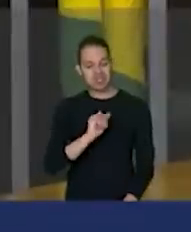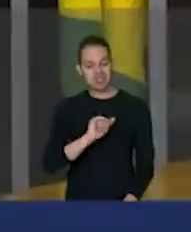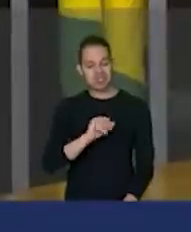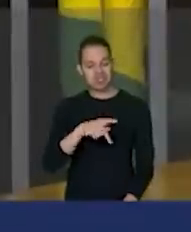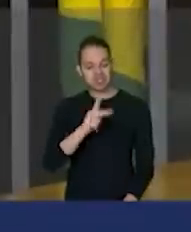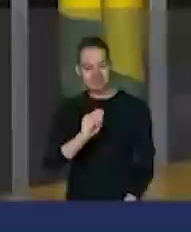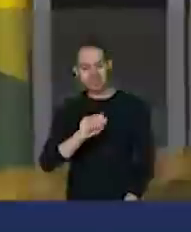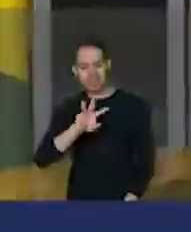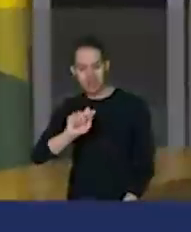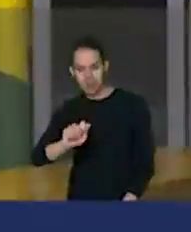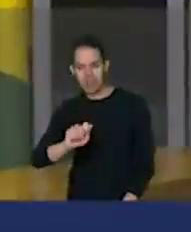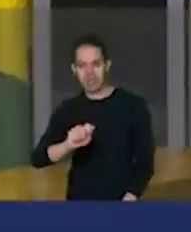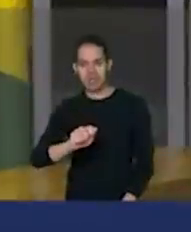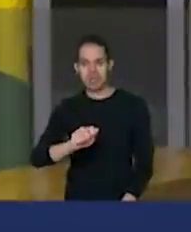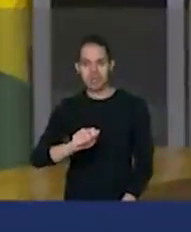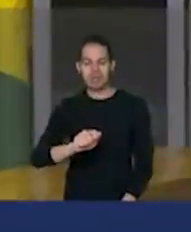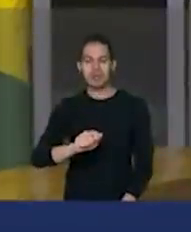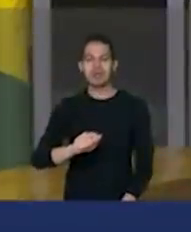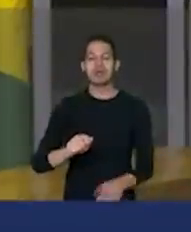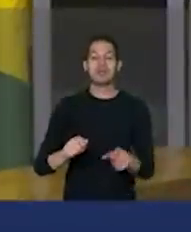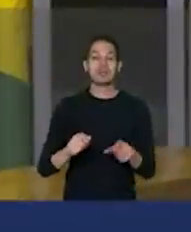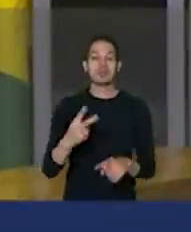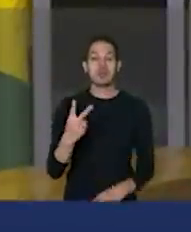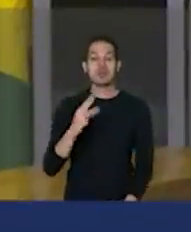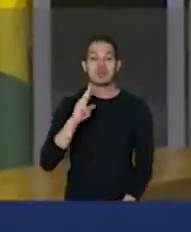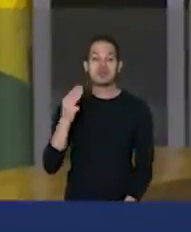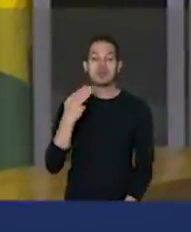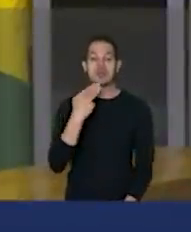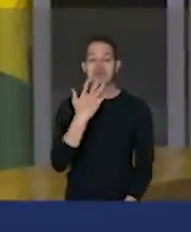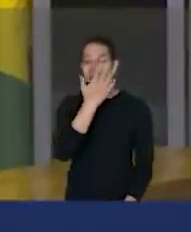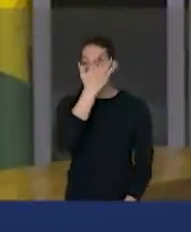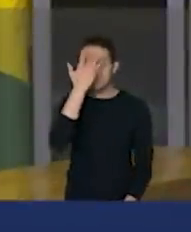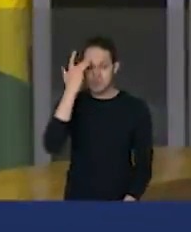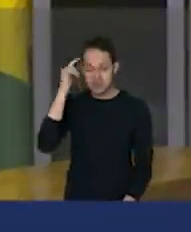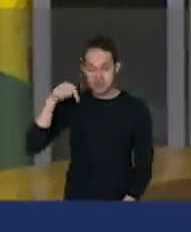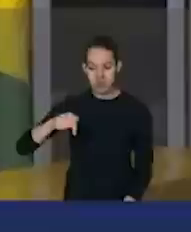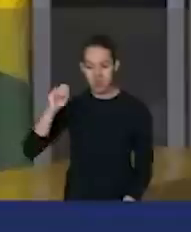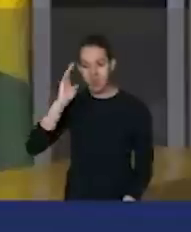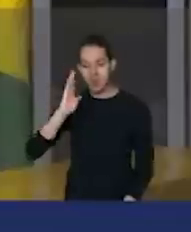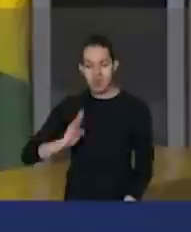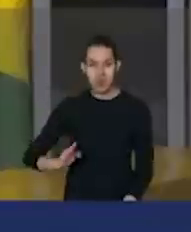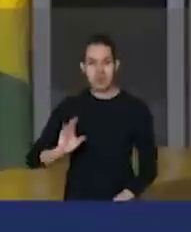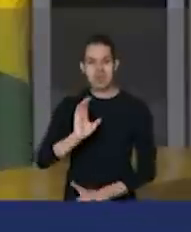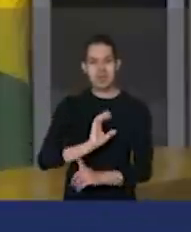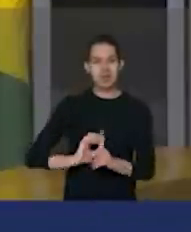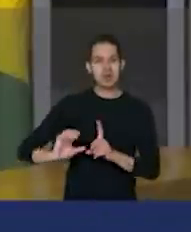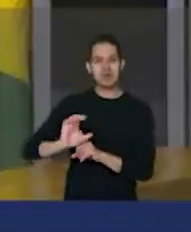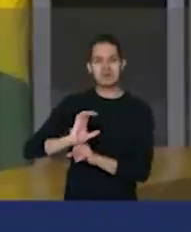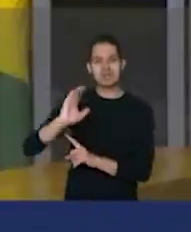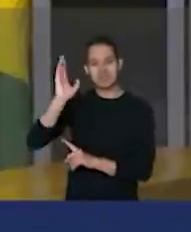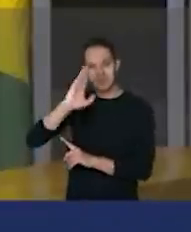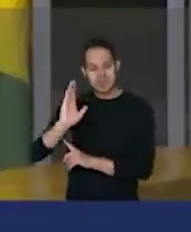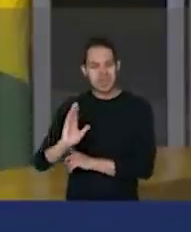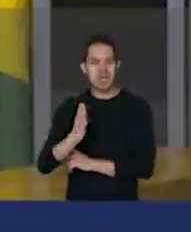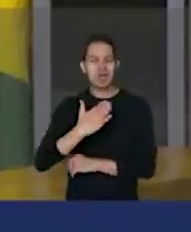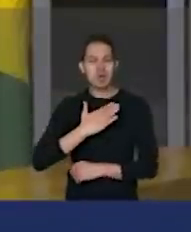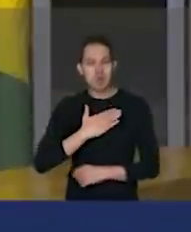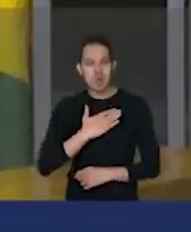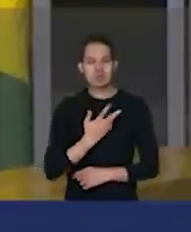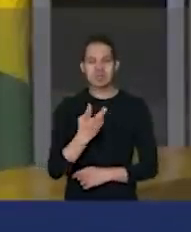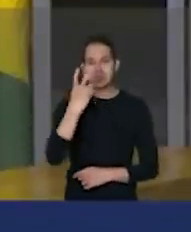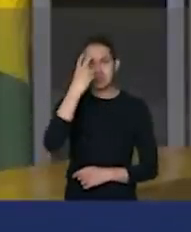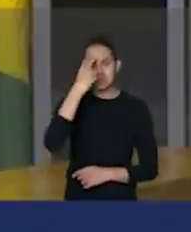para além da comunidade dois milhões de brasileiros nós temos toda a comunidade brasileira que admira que consome a cultura japonesa que